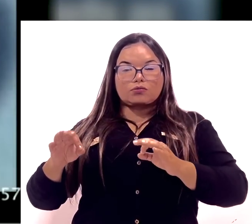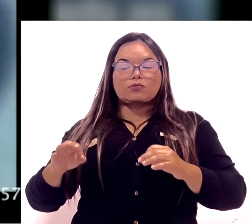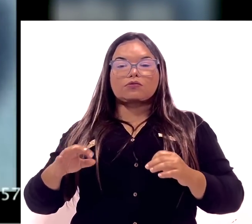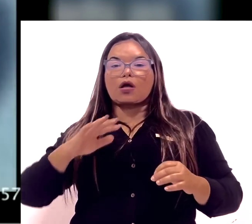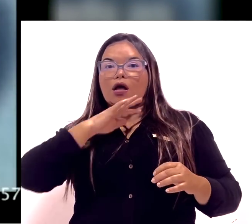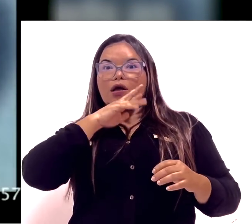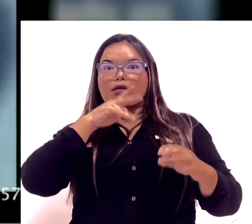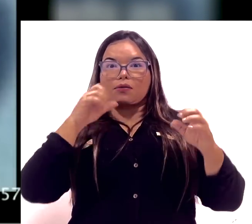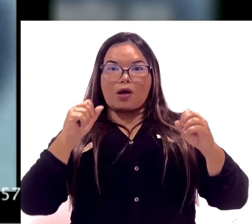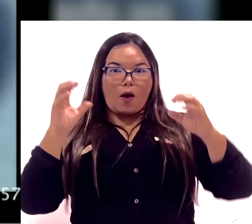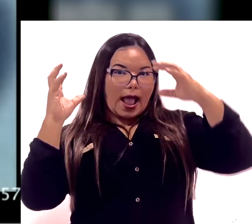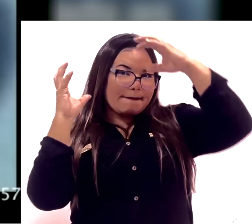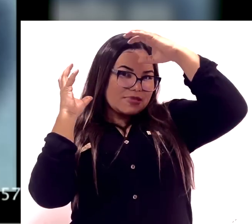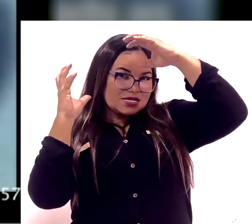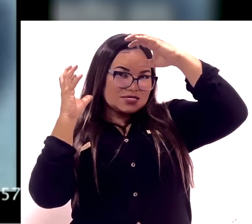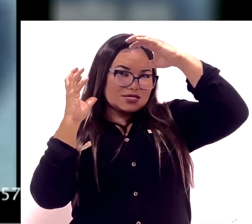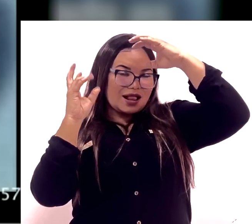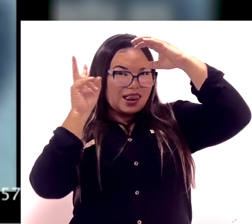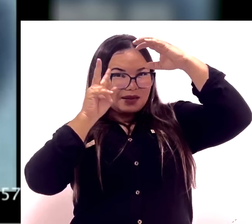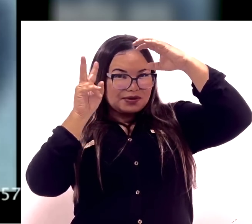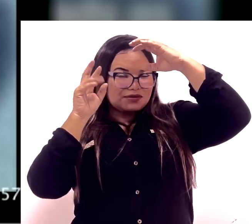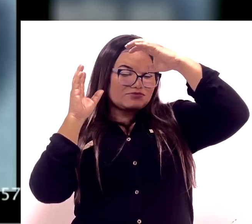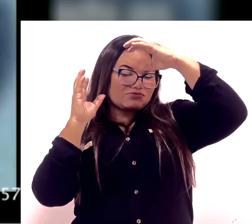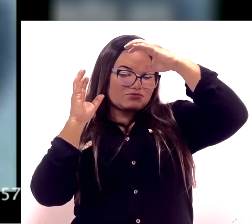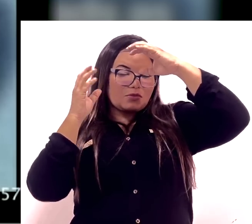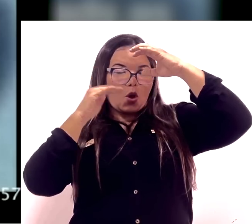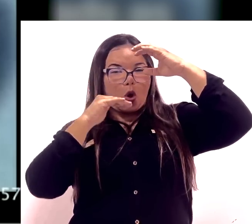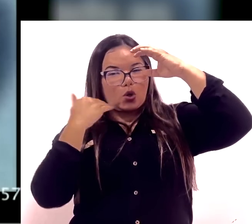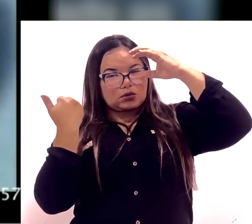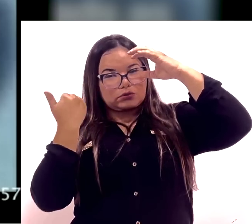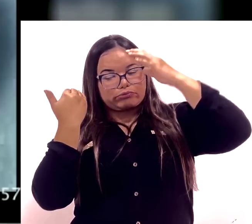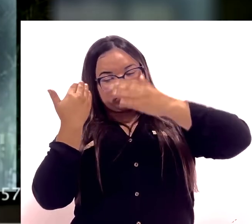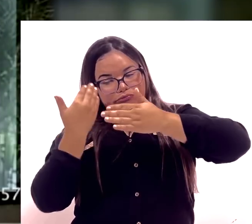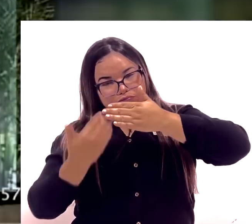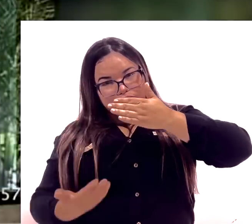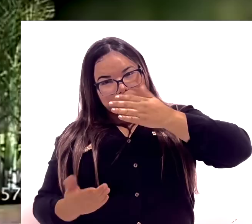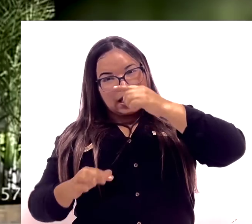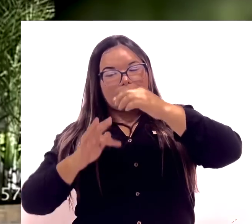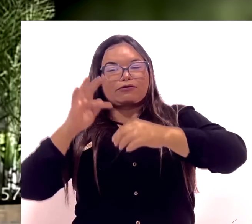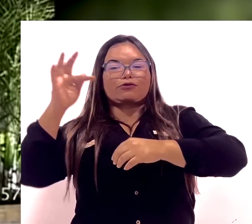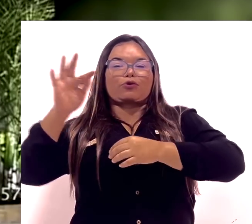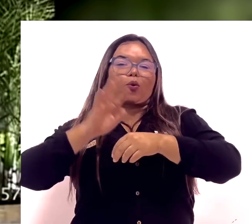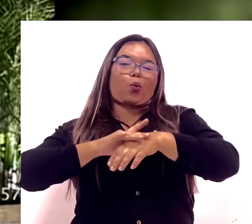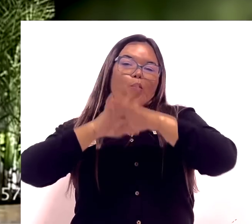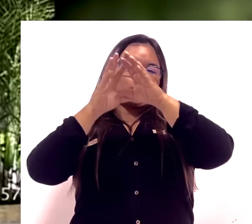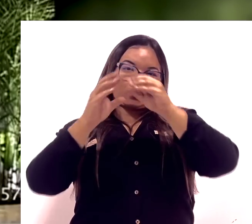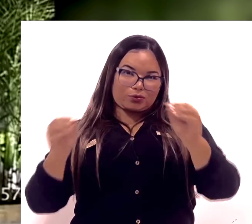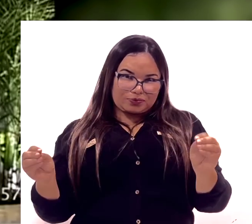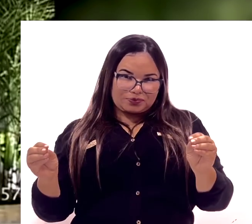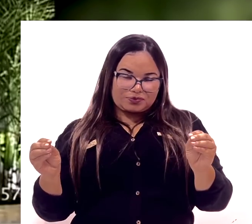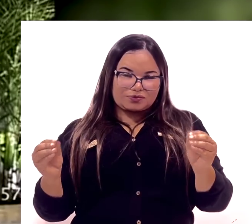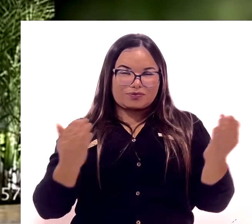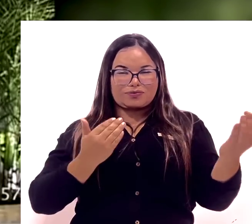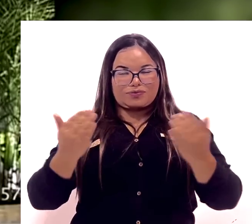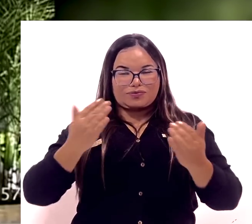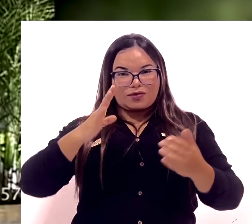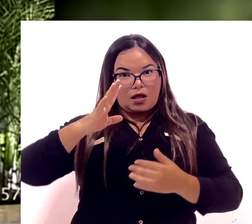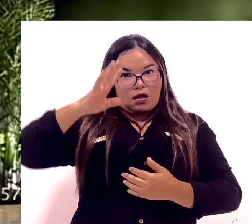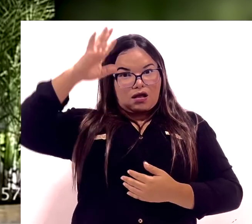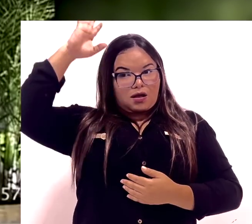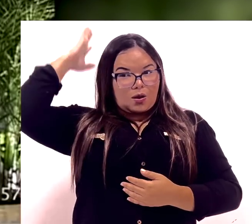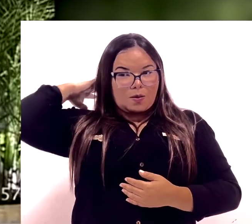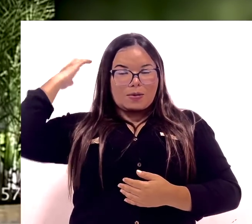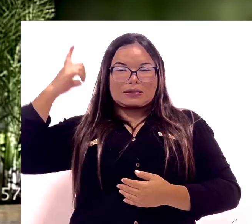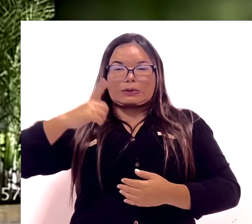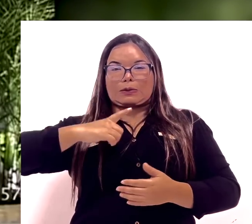E a sua chaga mortal foi curada. Roma recebe uma ferida e na forma do poder do chifre